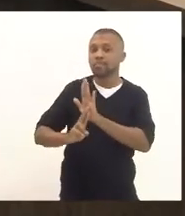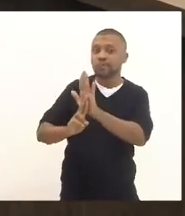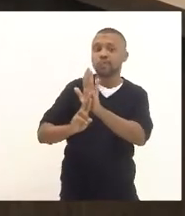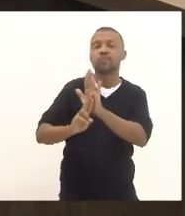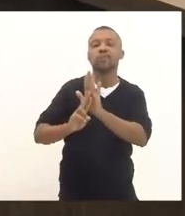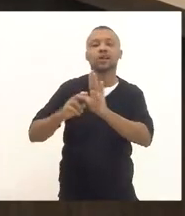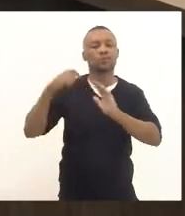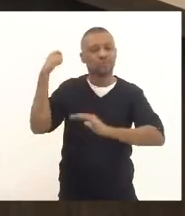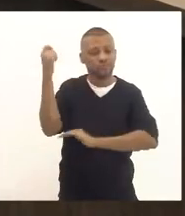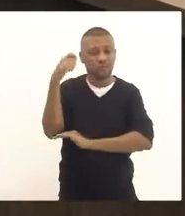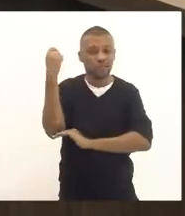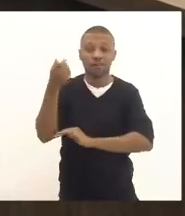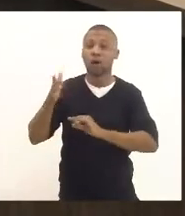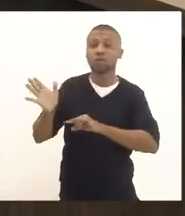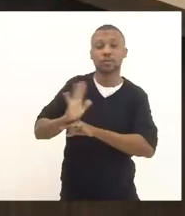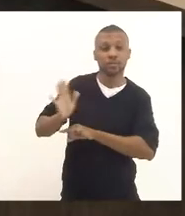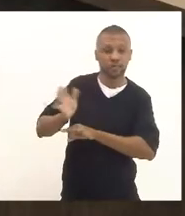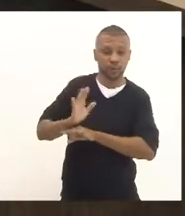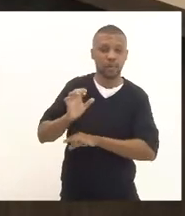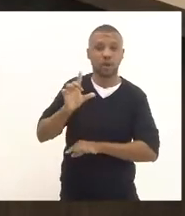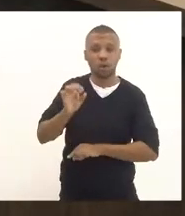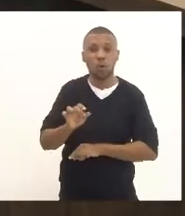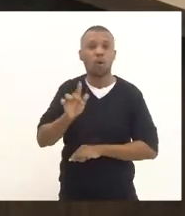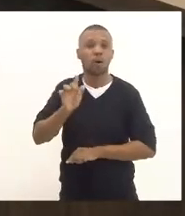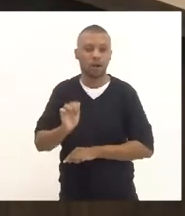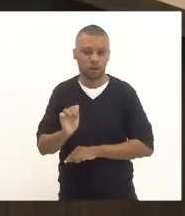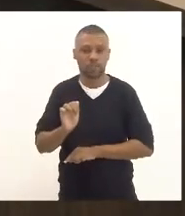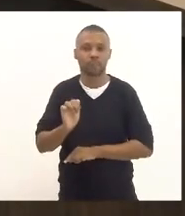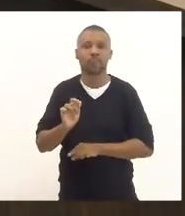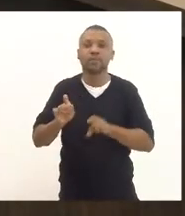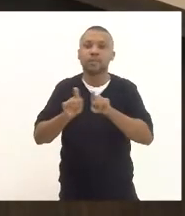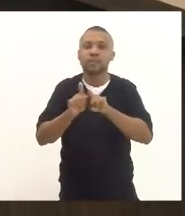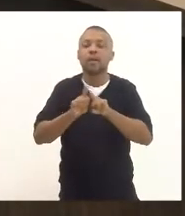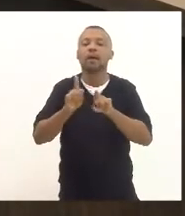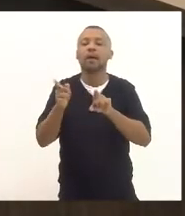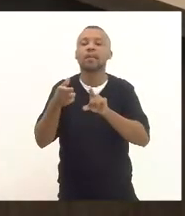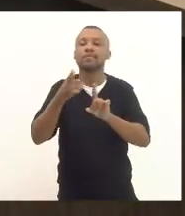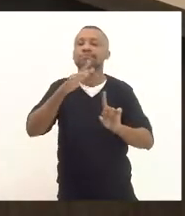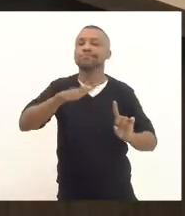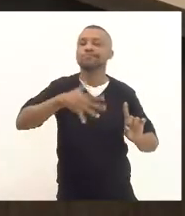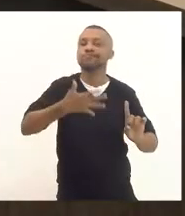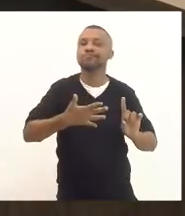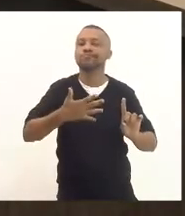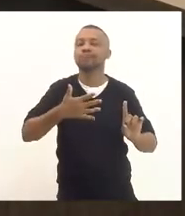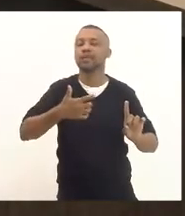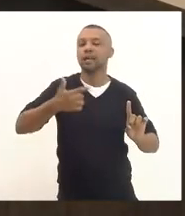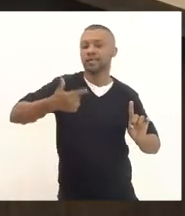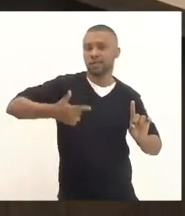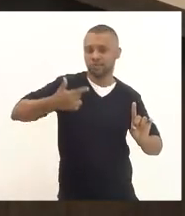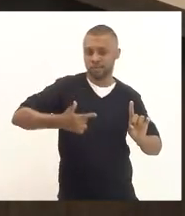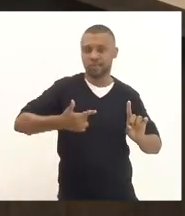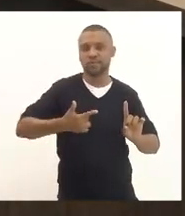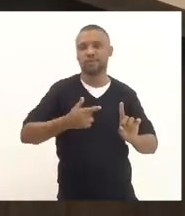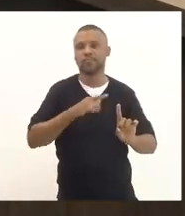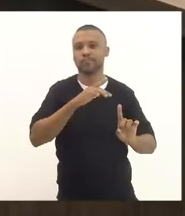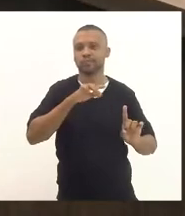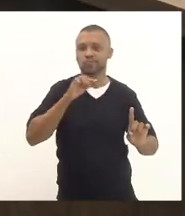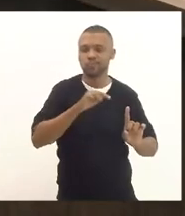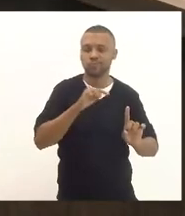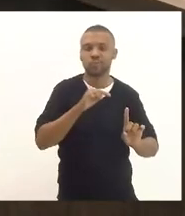estômago e também agora recentemente recebeu o seu segundo prêmio Otelo pelo